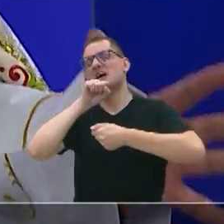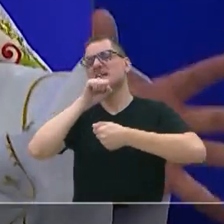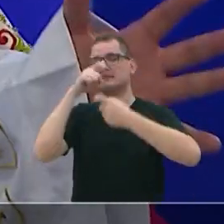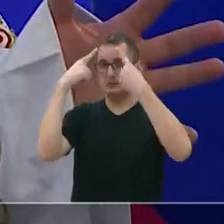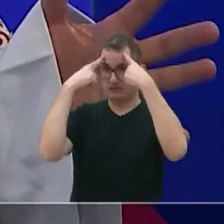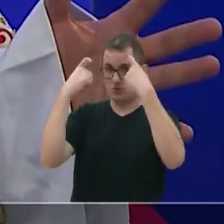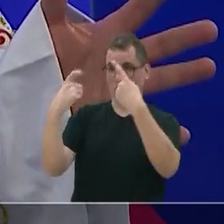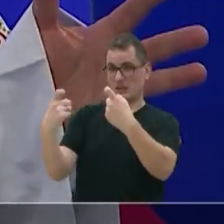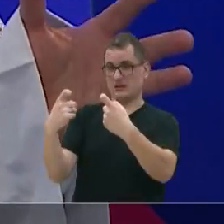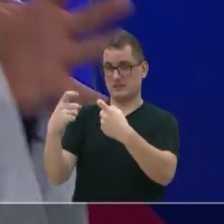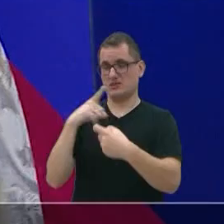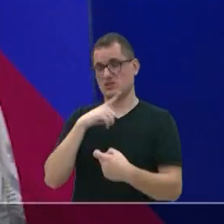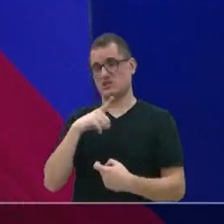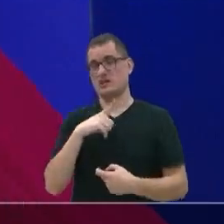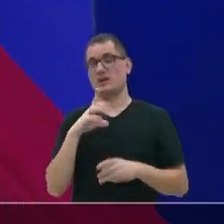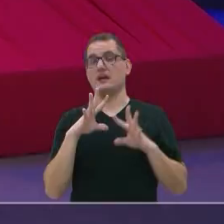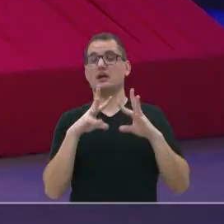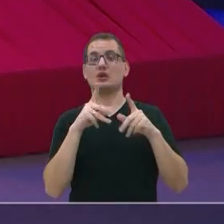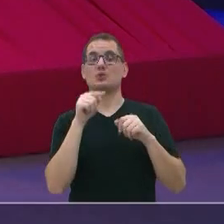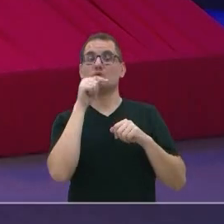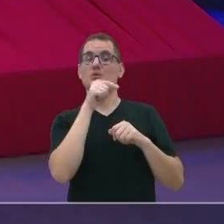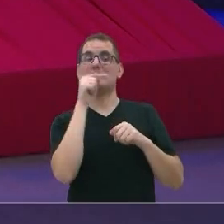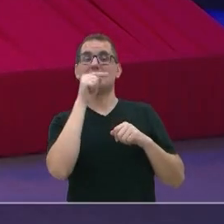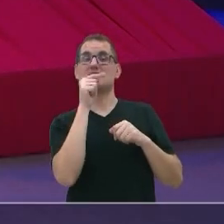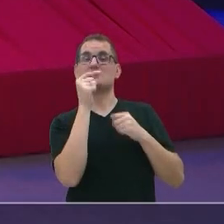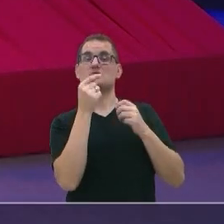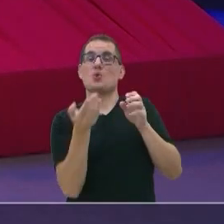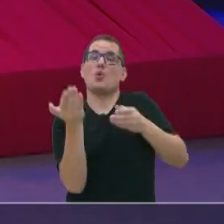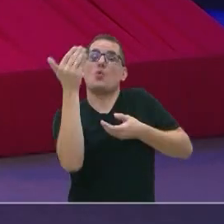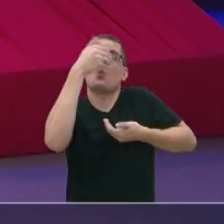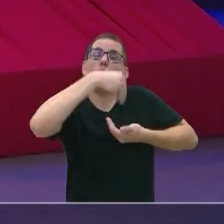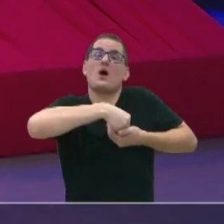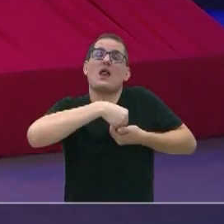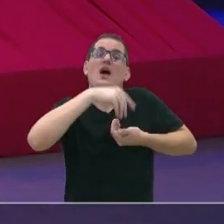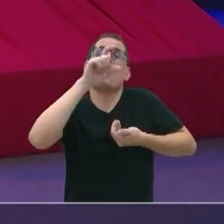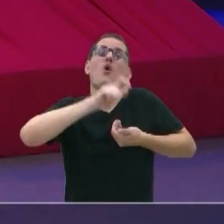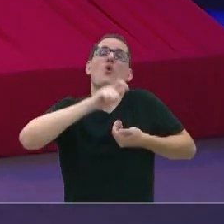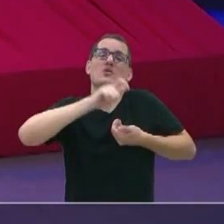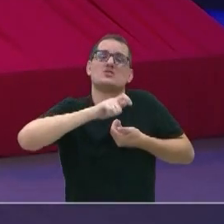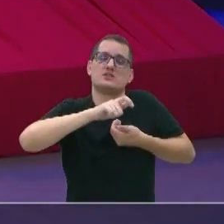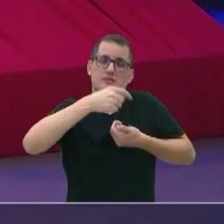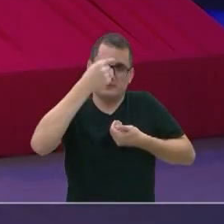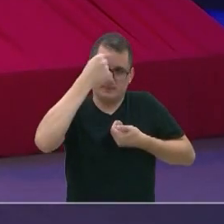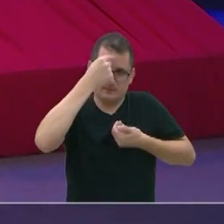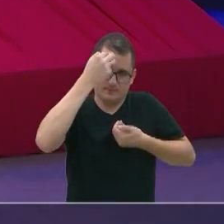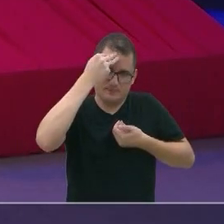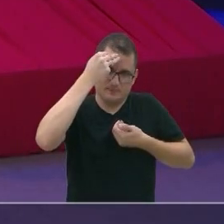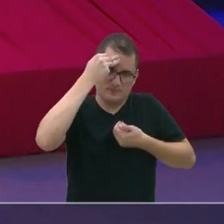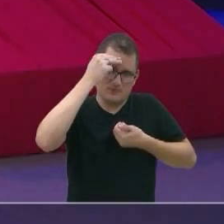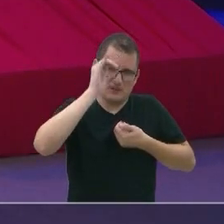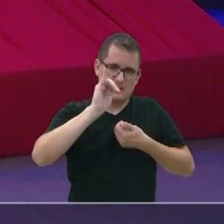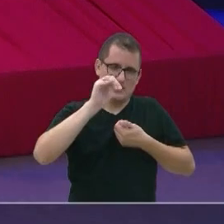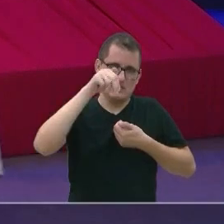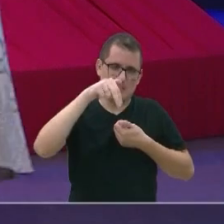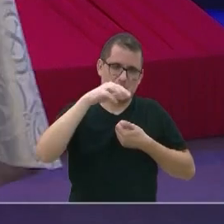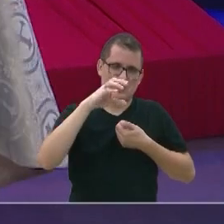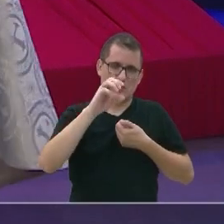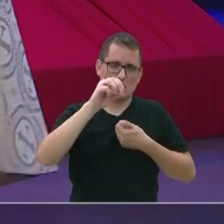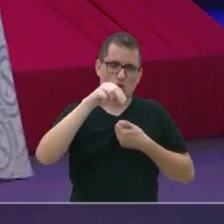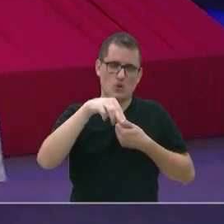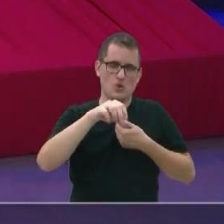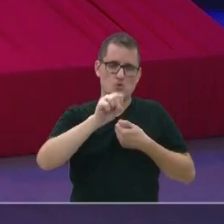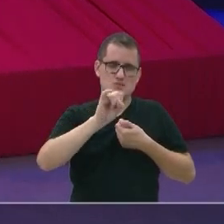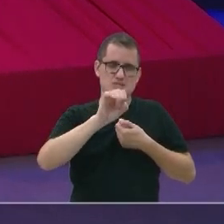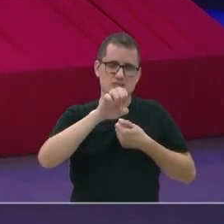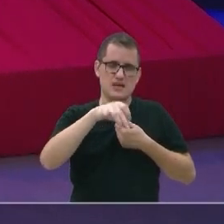guardado onde? No iceberg, no inconsciente, seu, meu, de todo